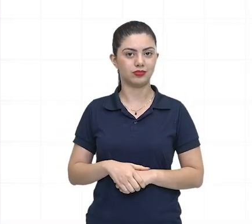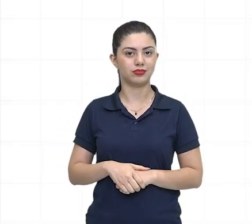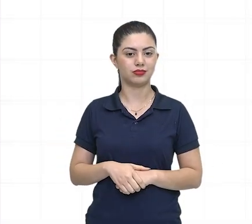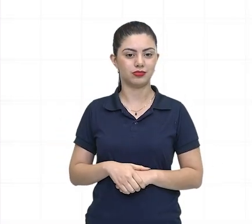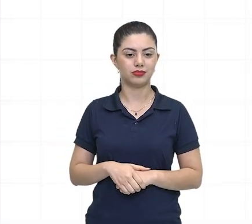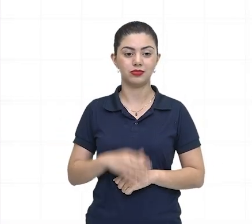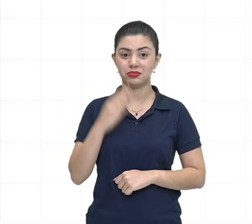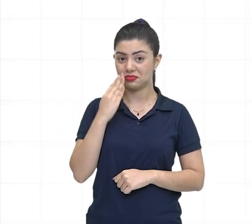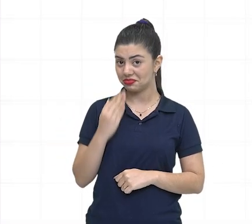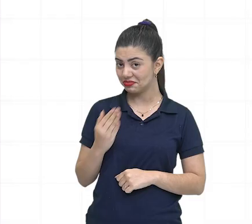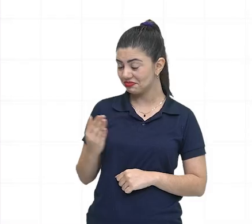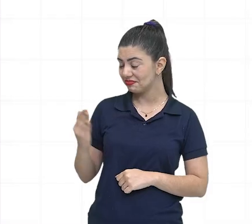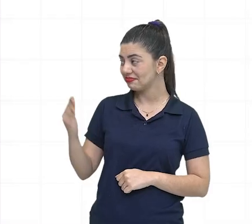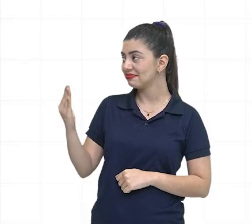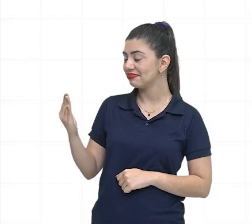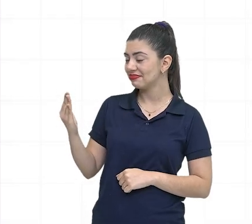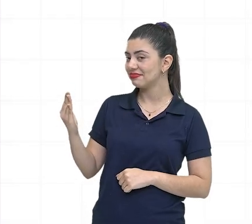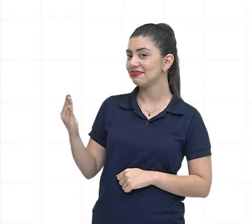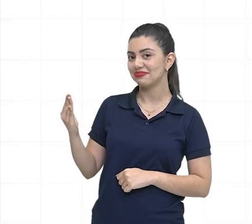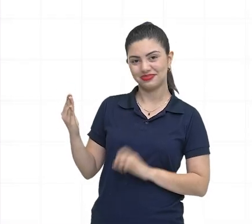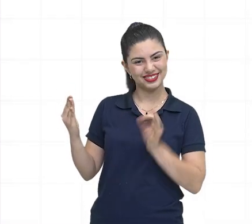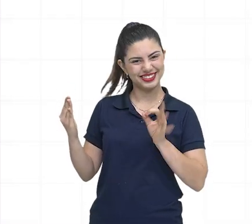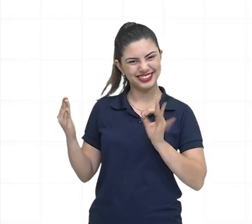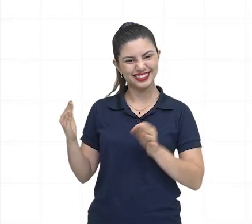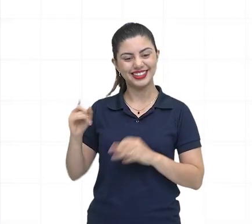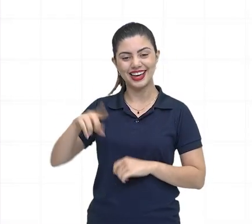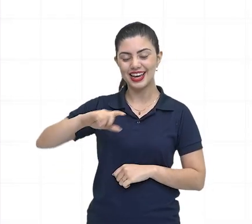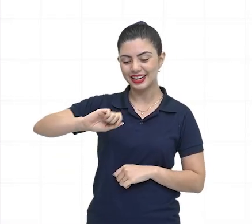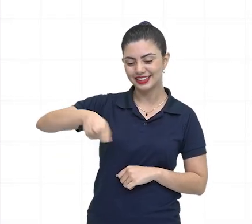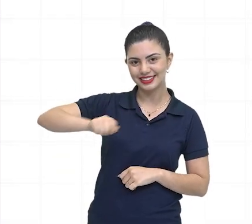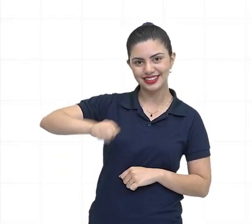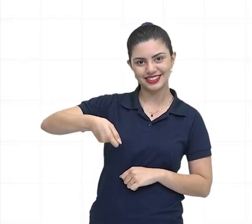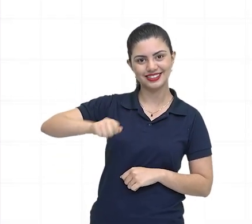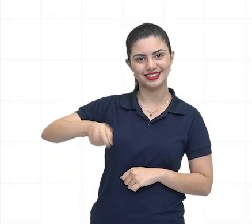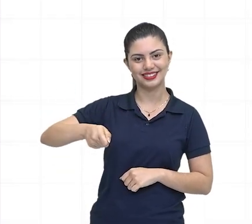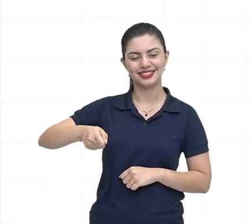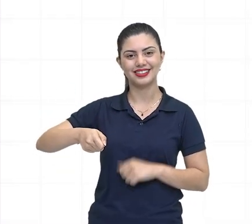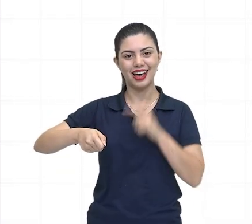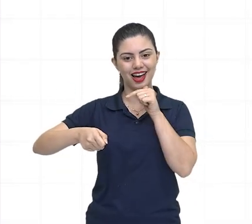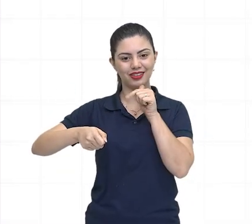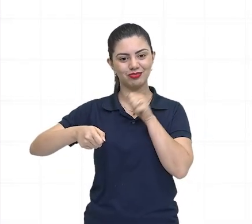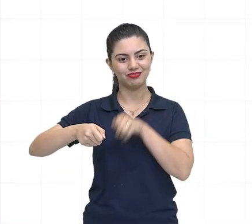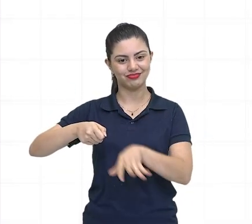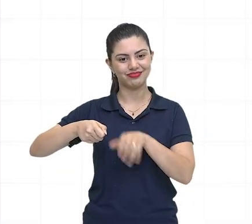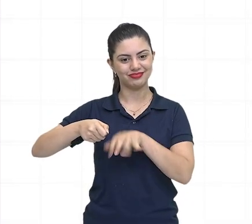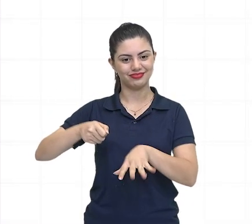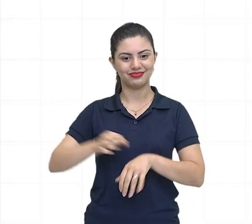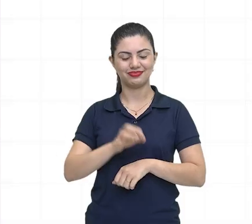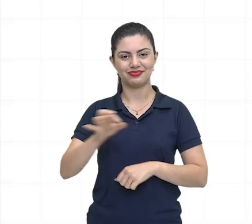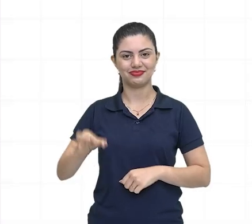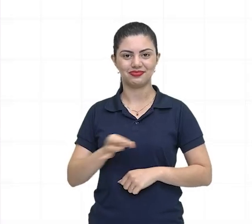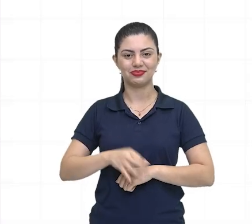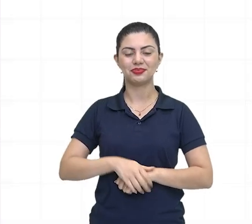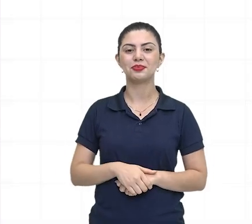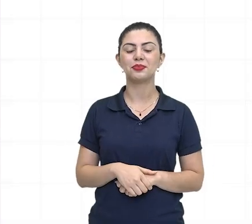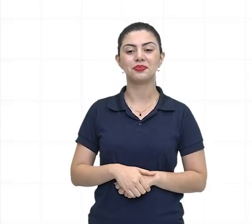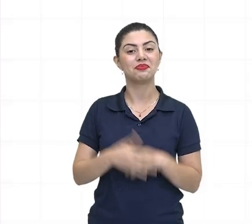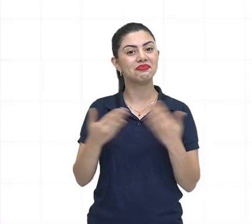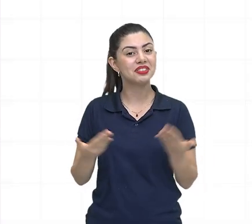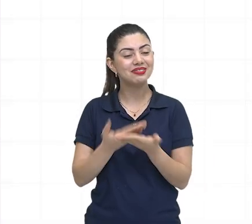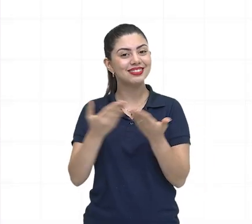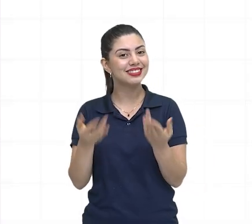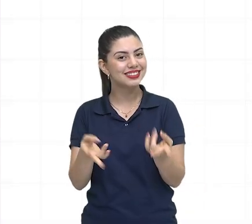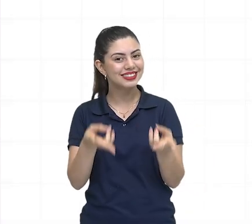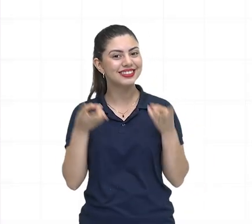boca, olha qual é a ação? Abrir a torneira. Então, olha lá,